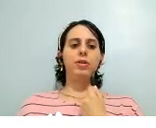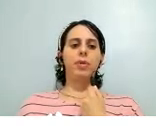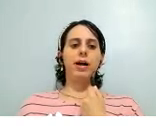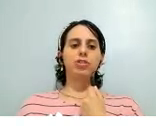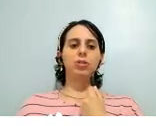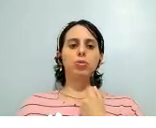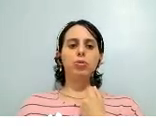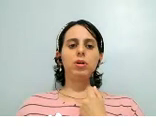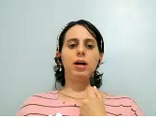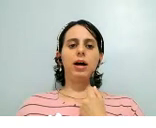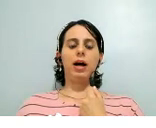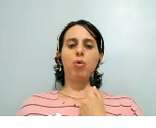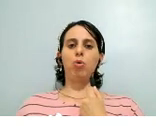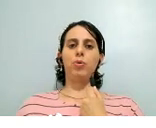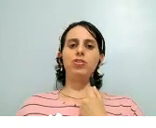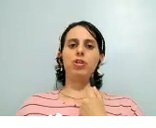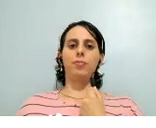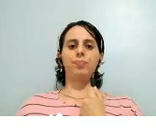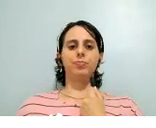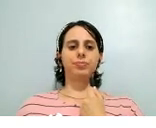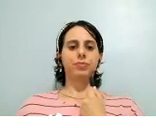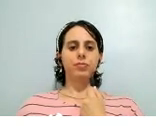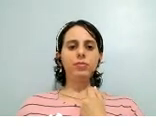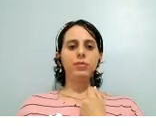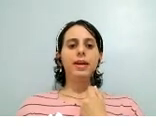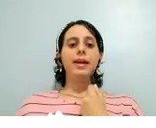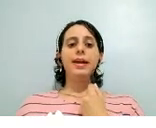Liga com a imagem do álcool em gel.